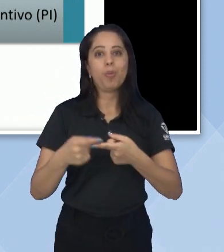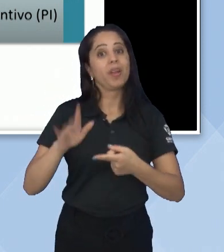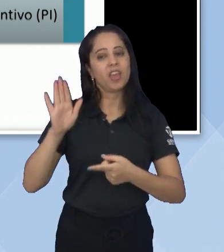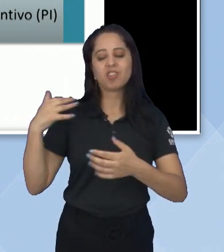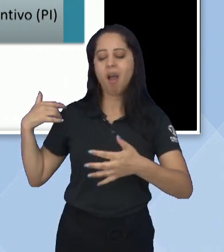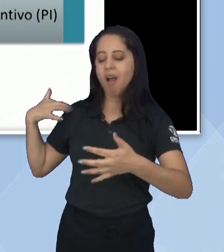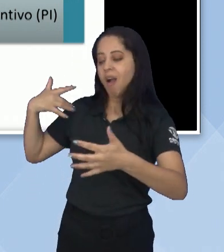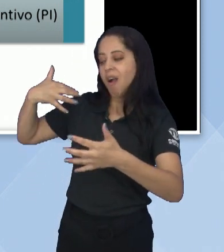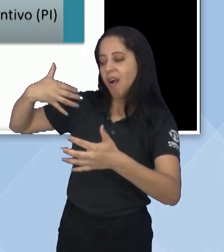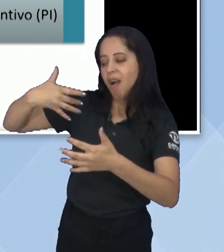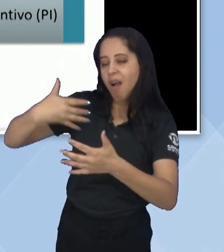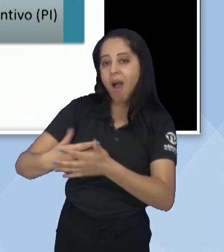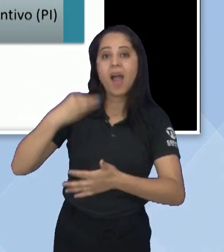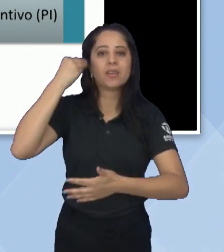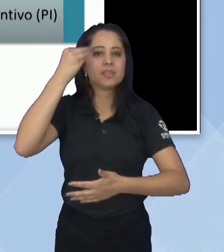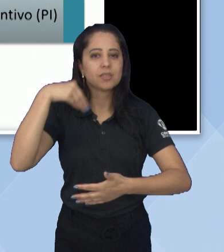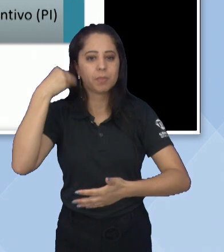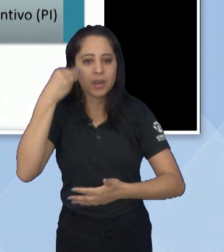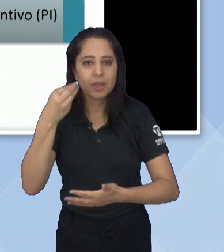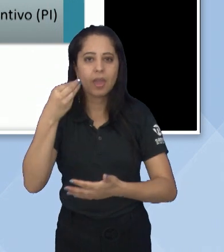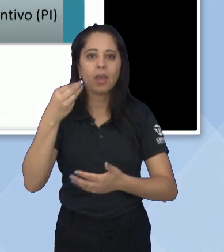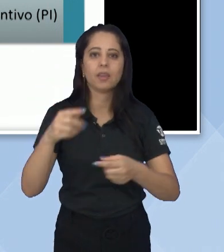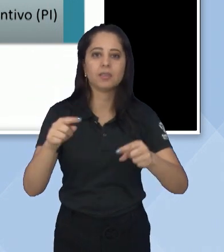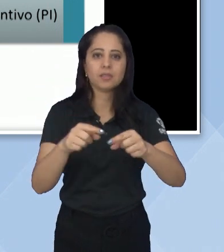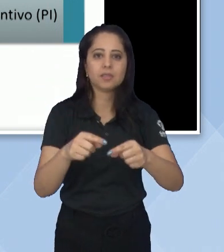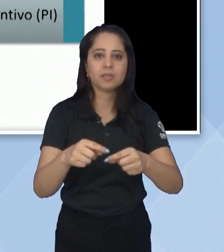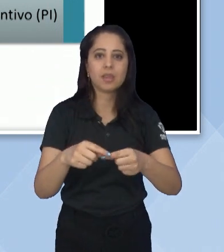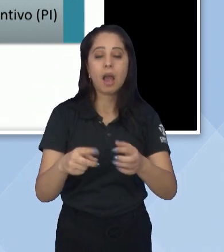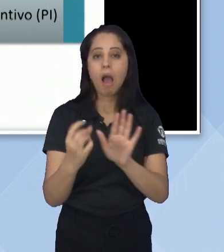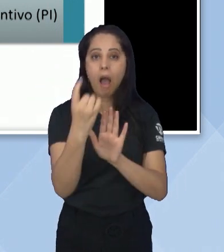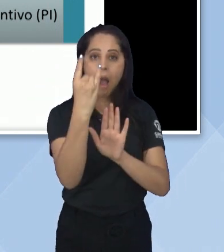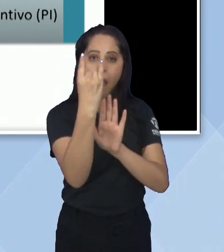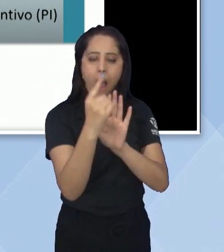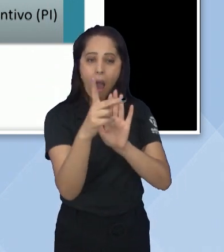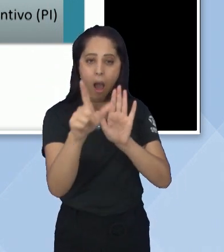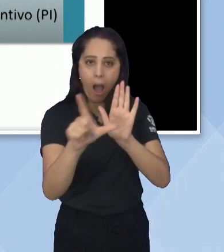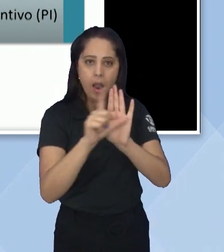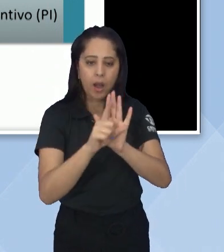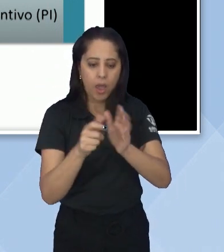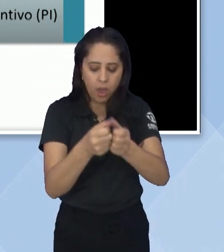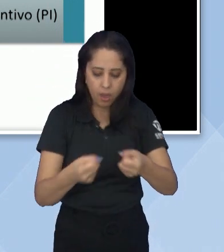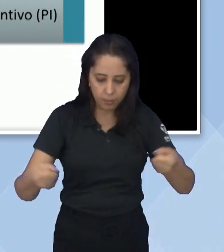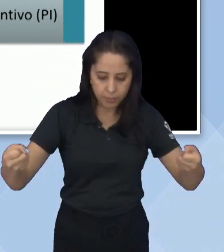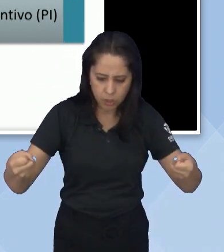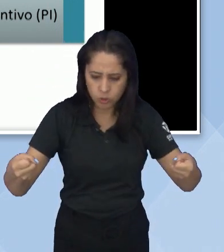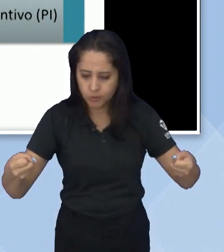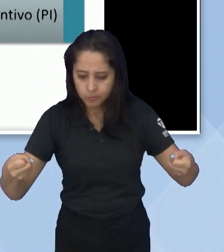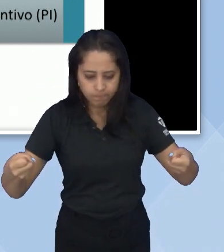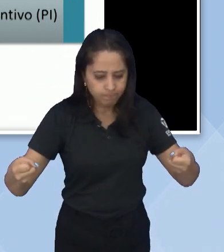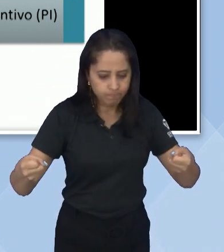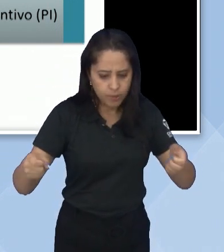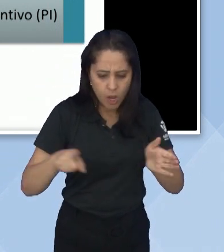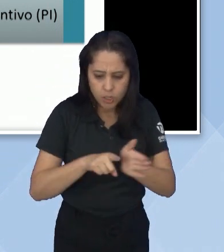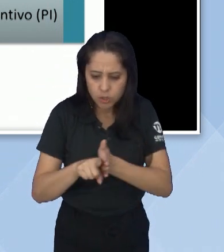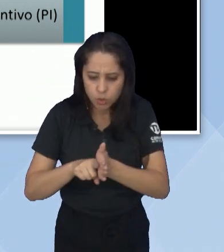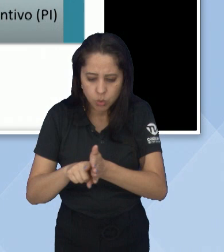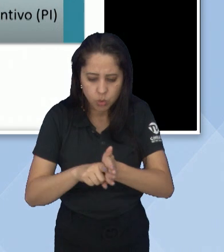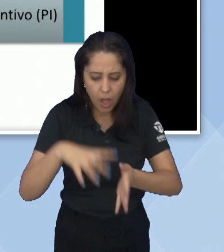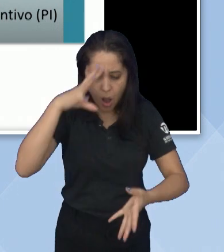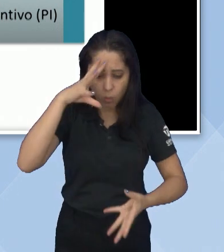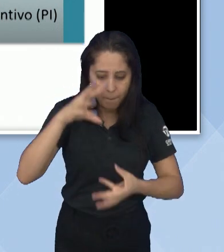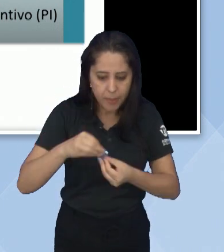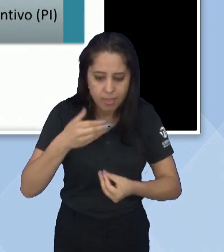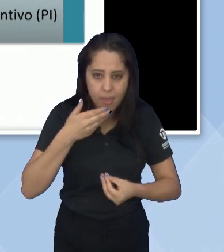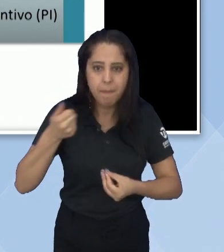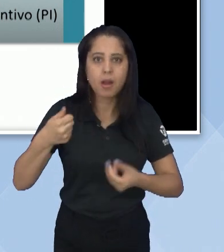se debruçar mais sobre a situação e a gente então ampliou e agora a gente tá trazendo para um leque maior para o plano diretor